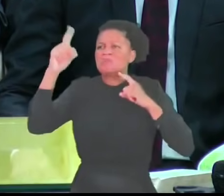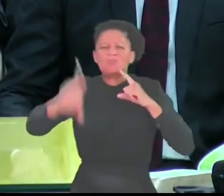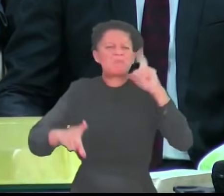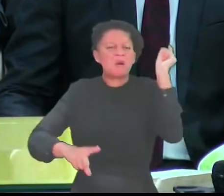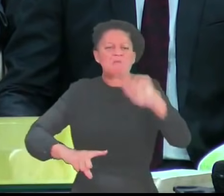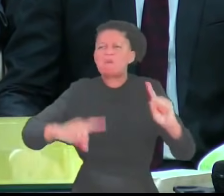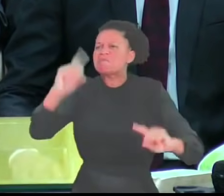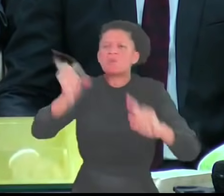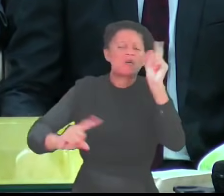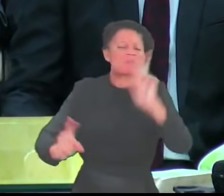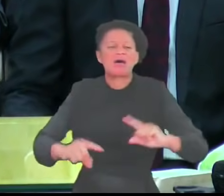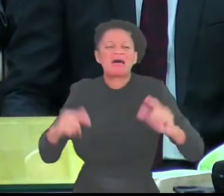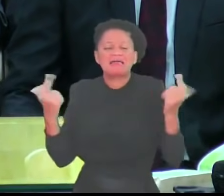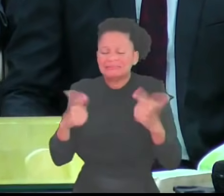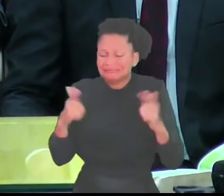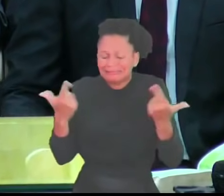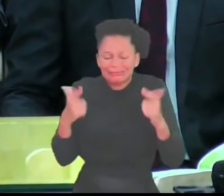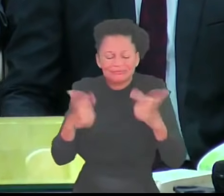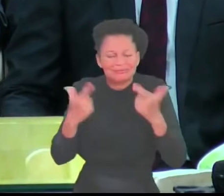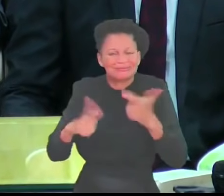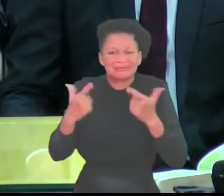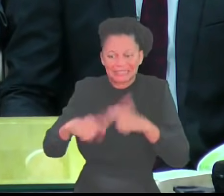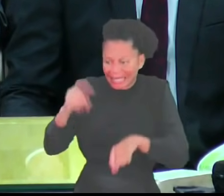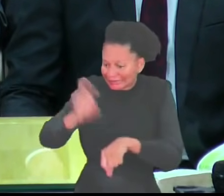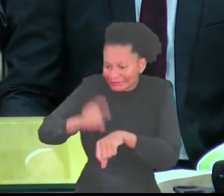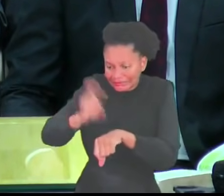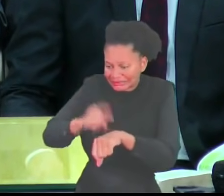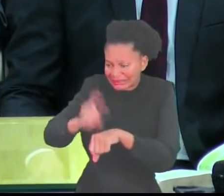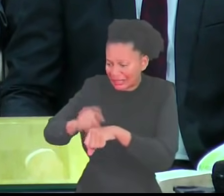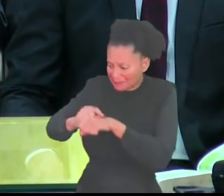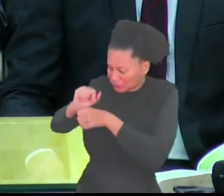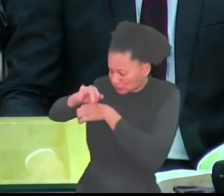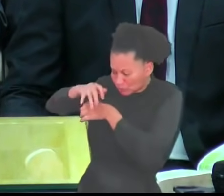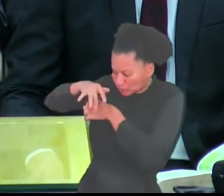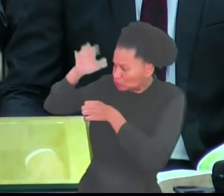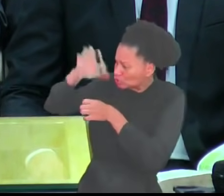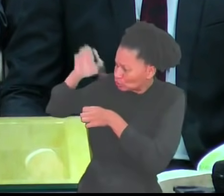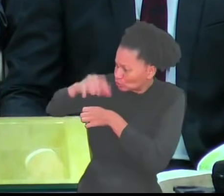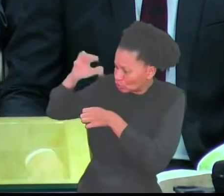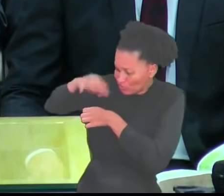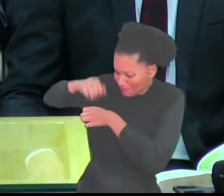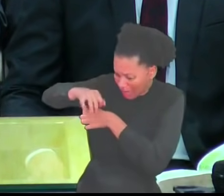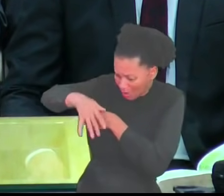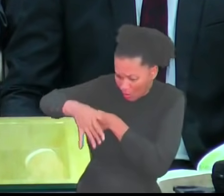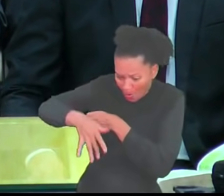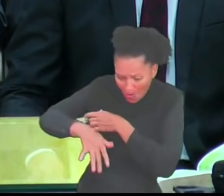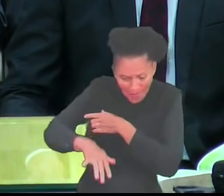não era tempo de chover nas cabeceiras do rio, louvado seja Deus,